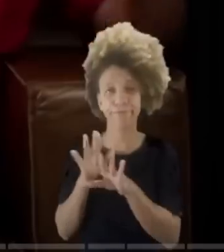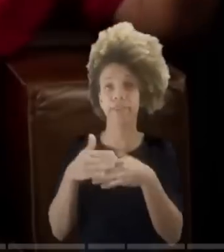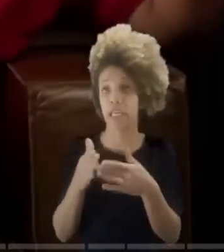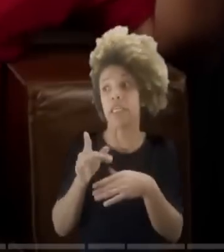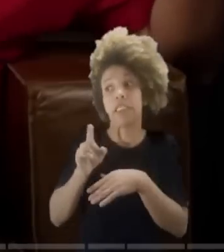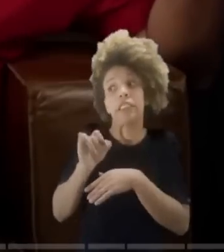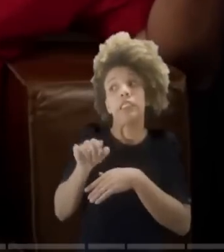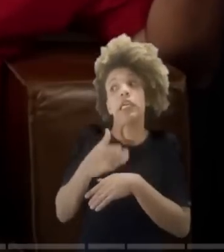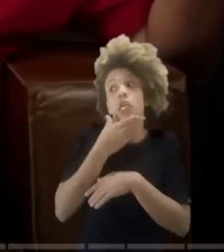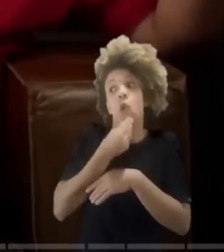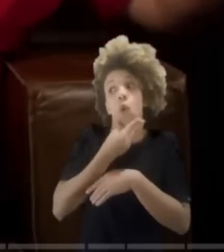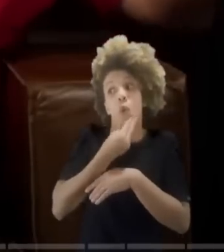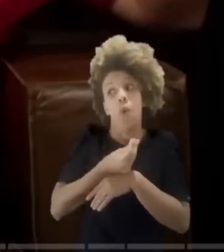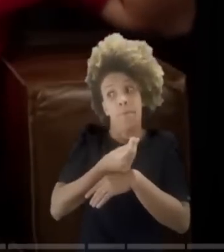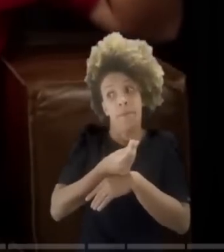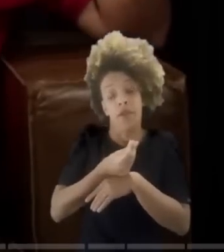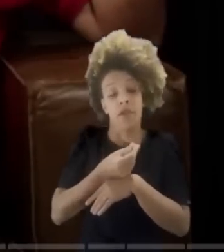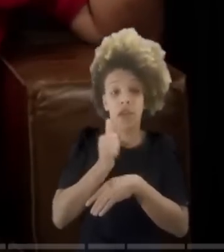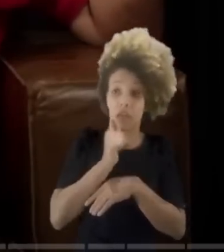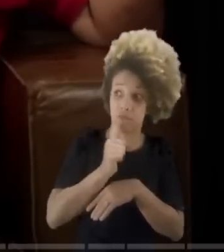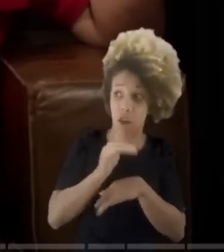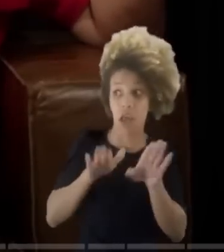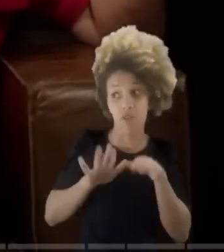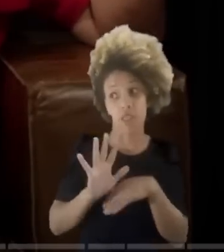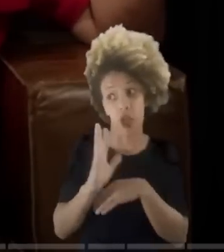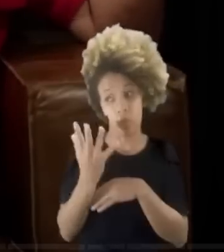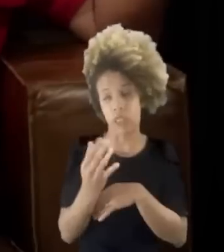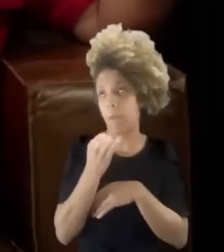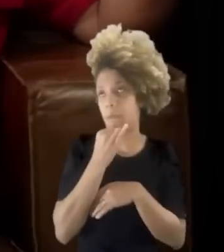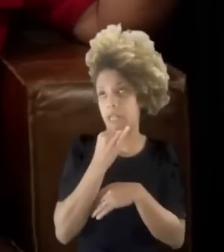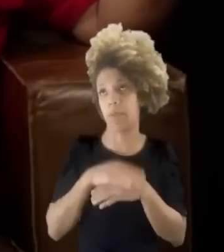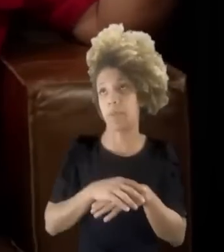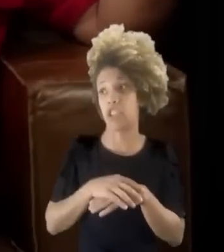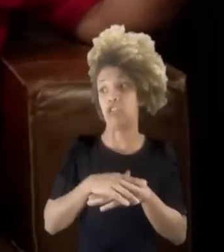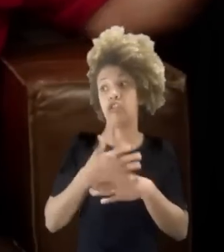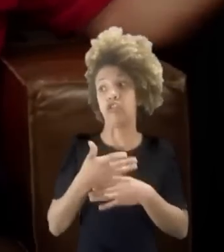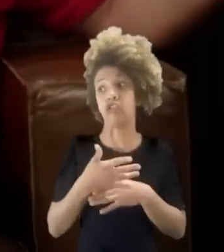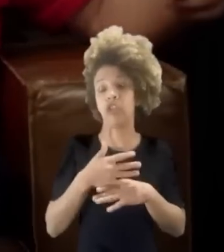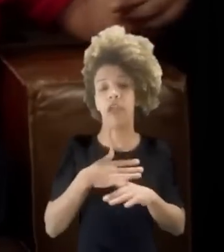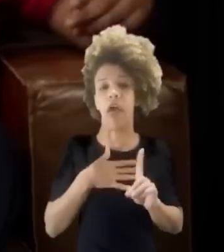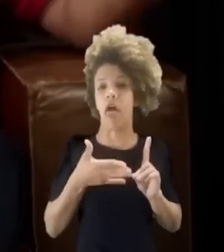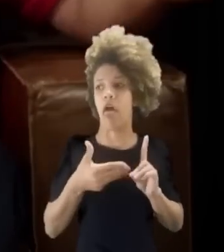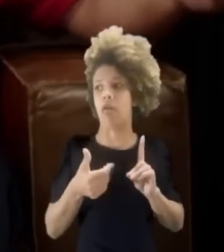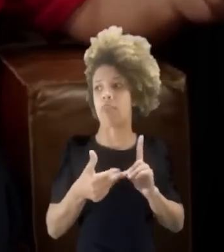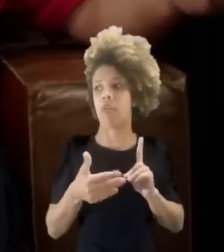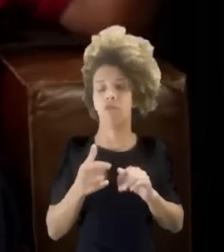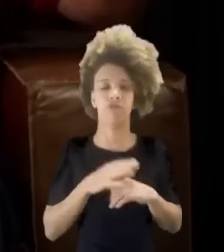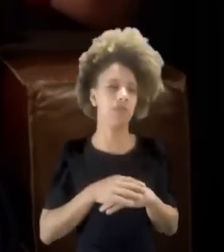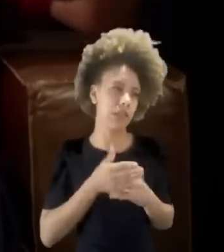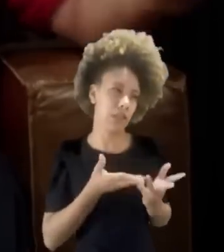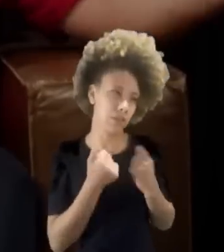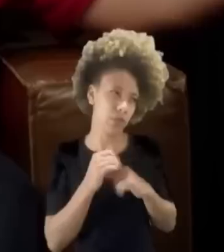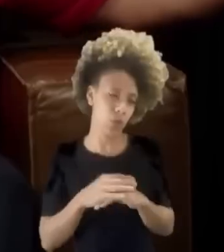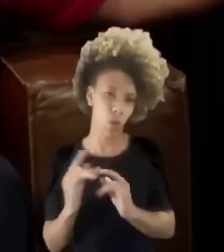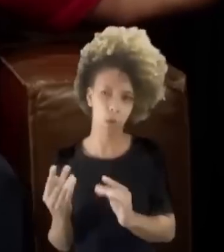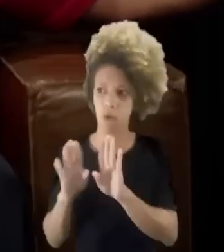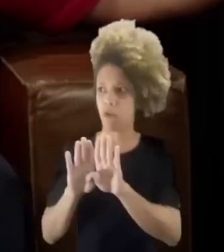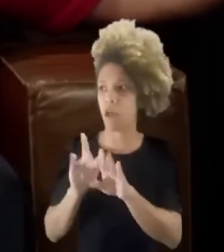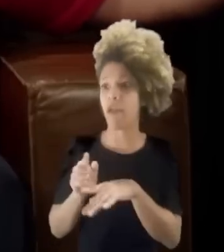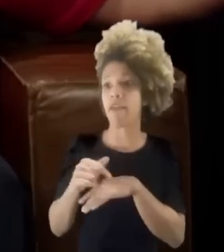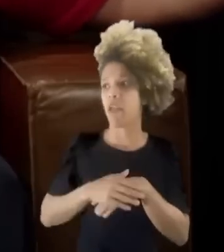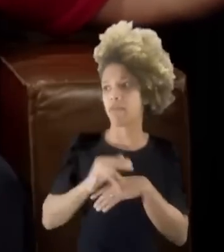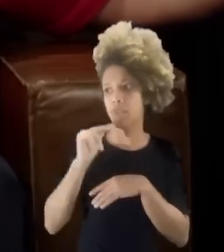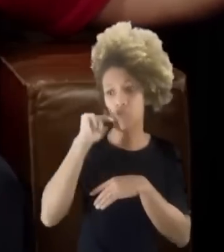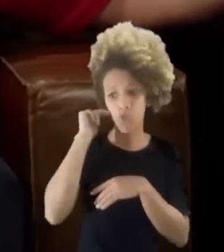isso se ele for homem com as mulheres às vezes acontece por exemplo de assédio o cara ressentir paciência você não tem como subir a mulher é entregador o cara tá de